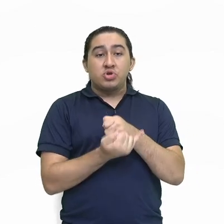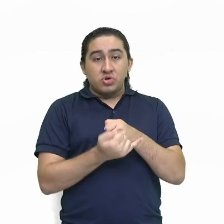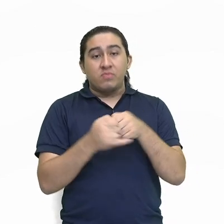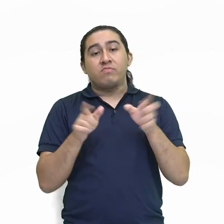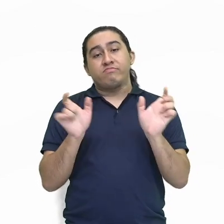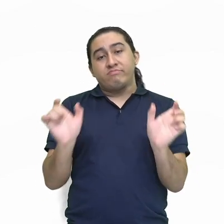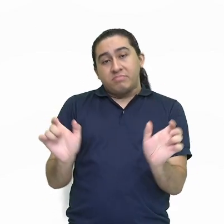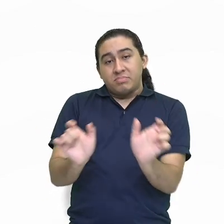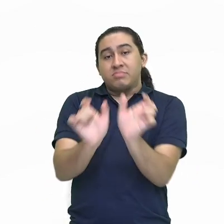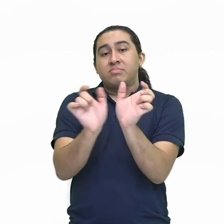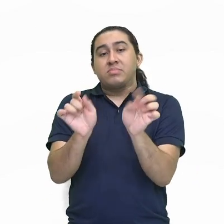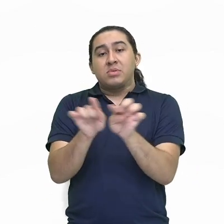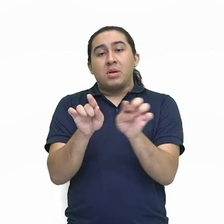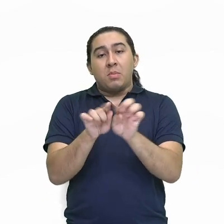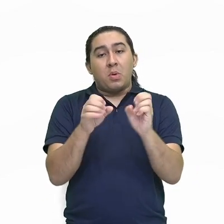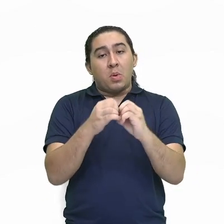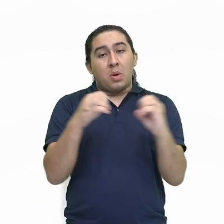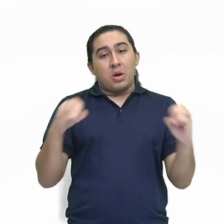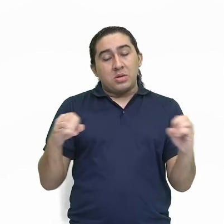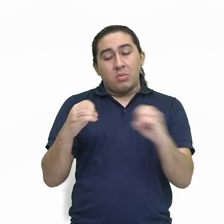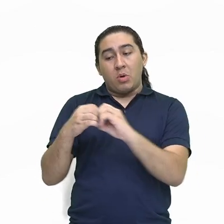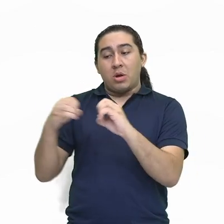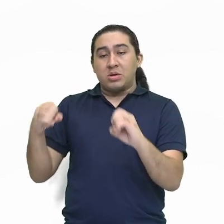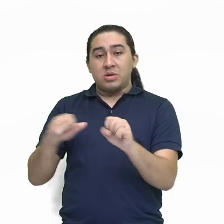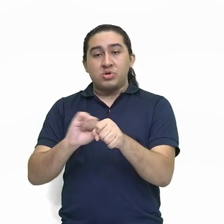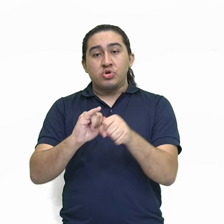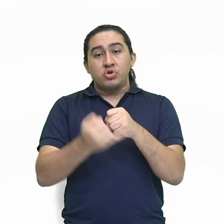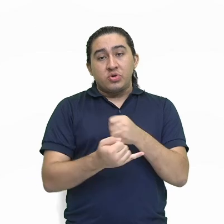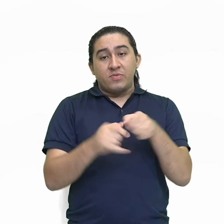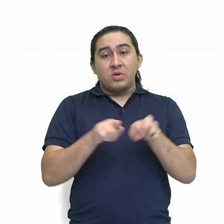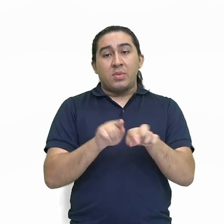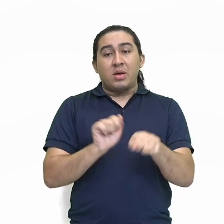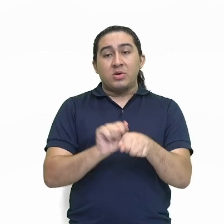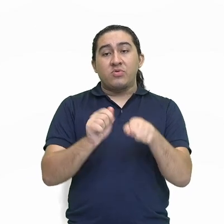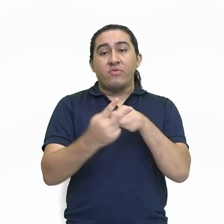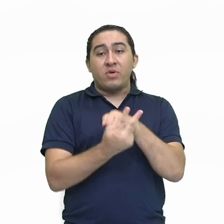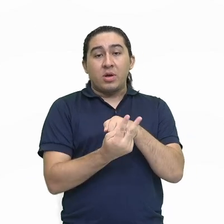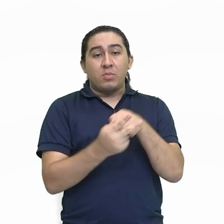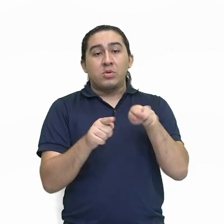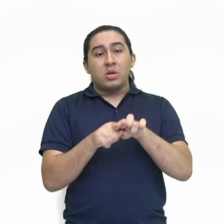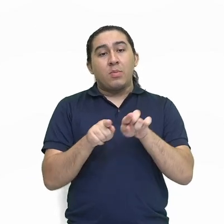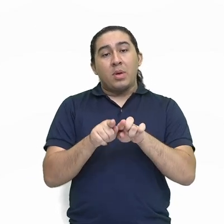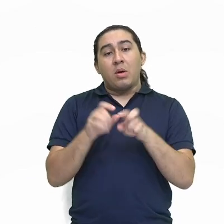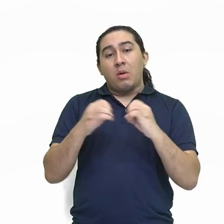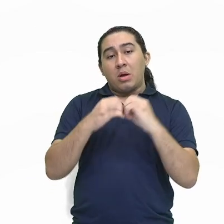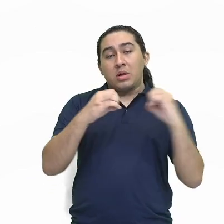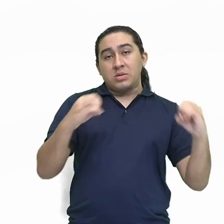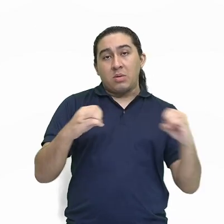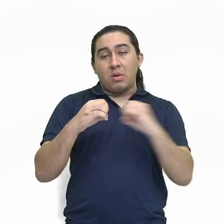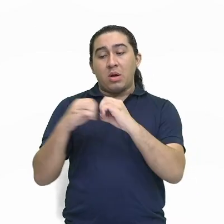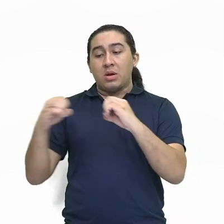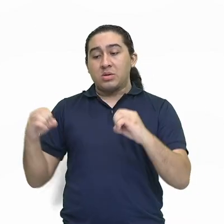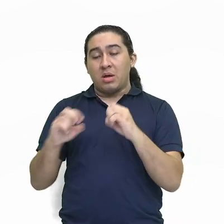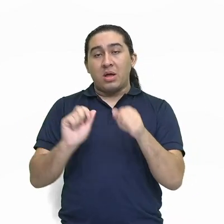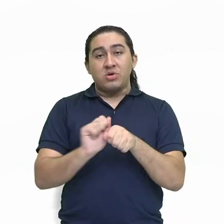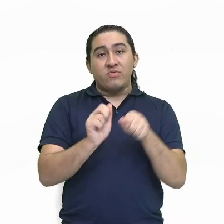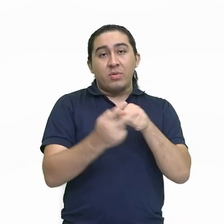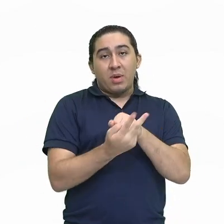adjetivos, locuções, orações adjetivas, advérbios, locuções,